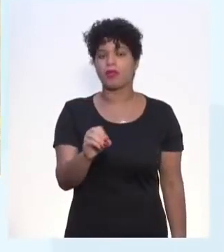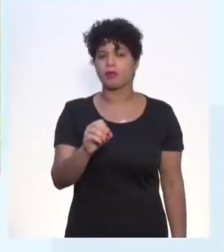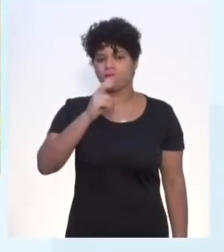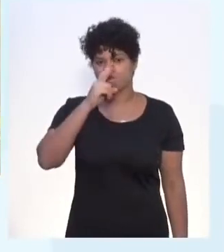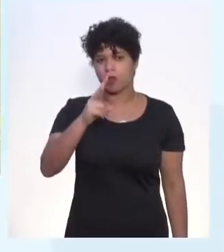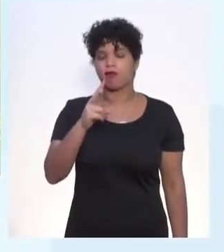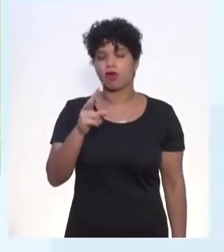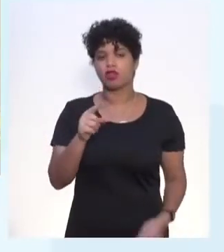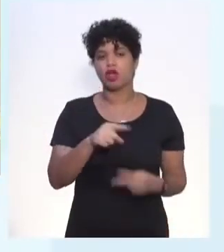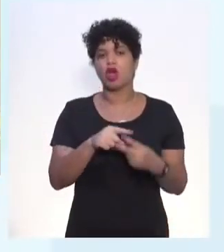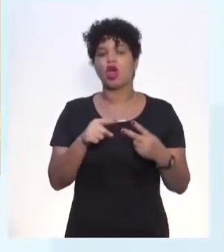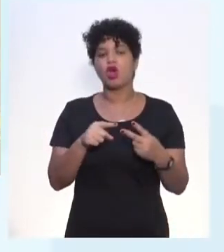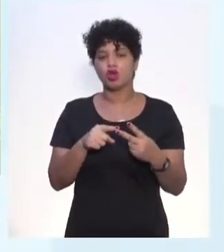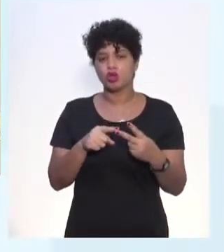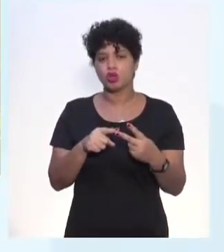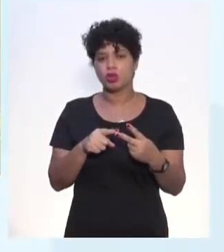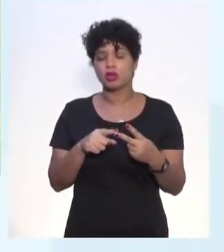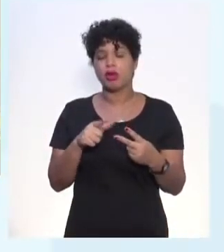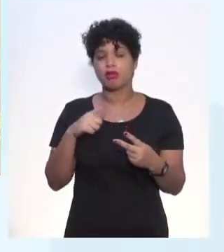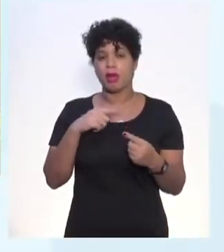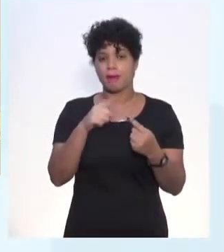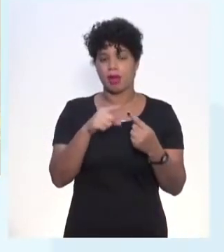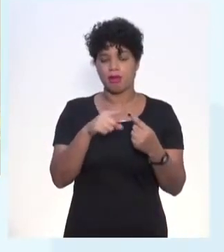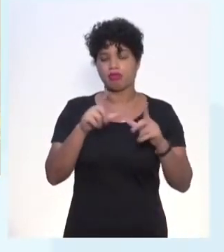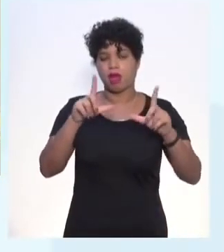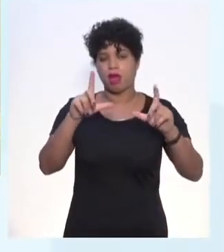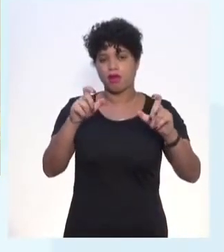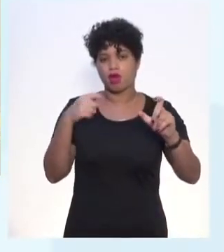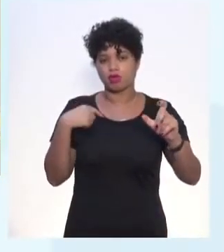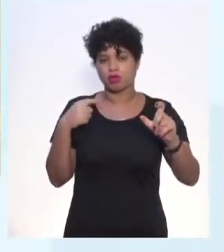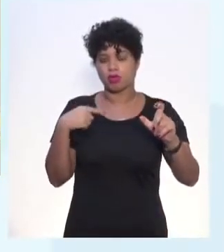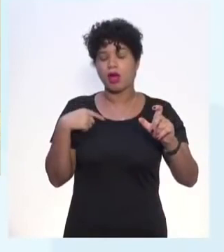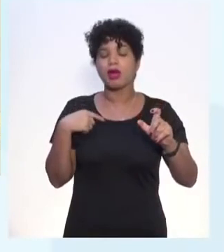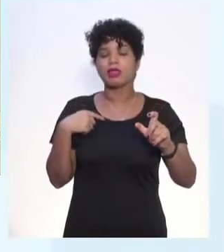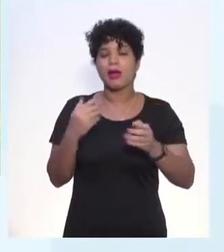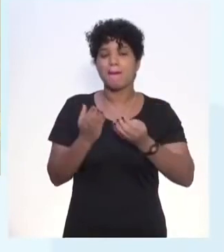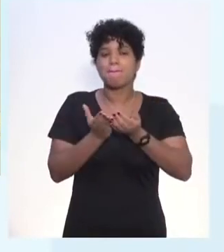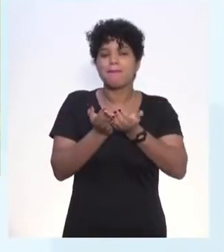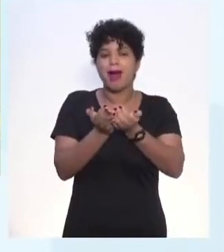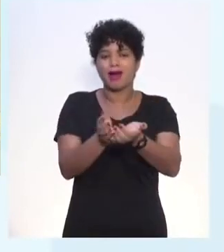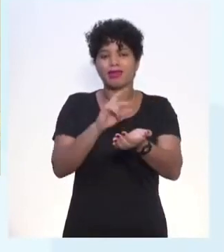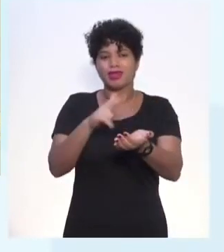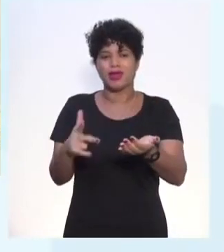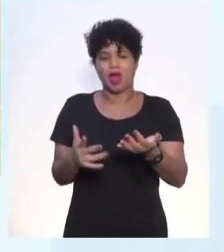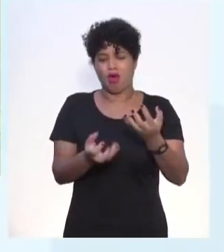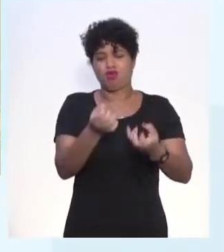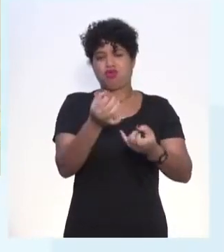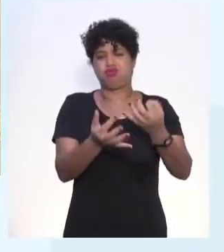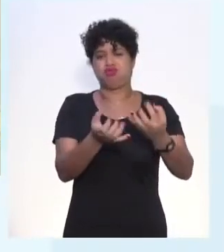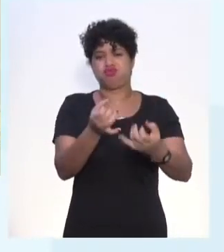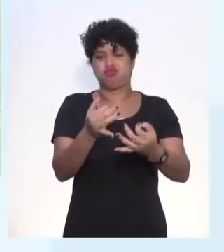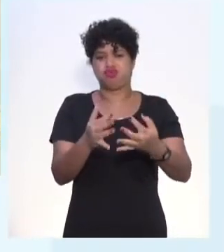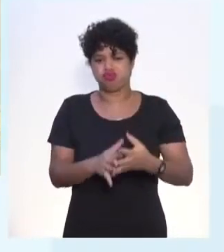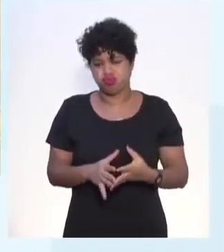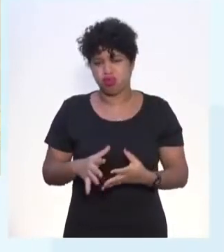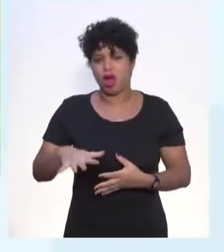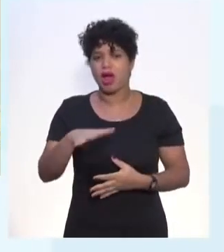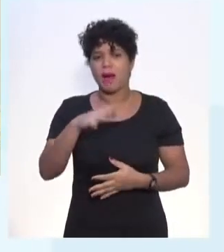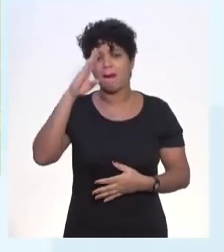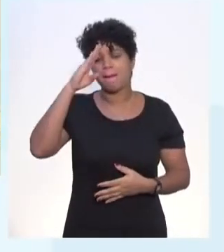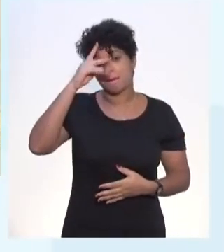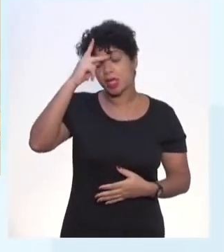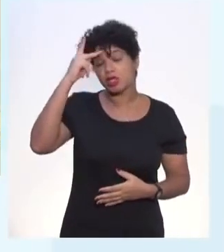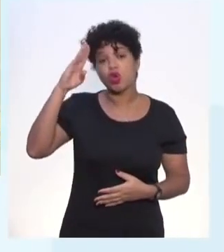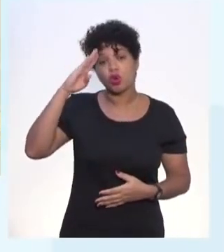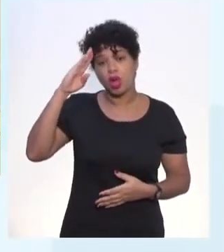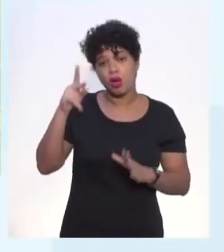né, as embarcações britânicas, né, a Inglaterra com a sua superioridade militar, principalmente a sua marinha, né, reprimiu